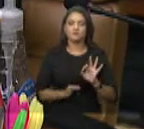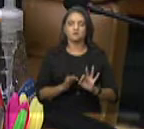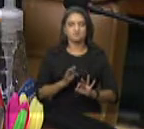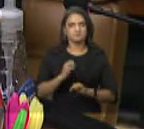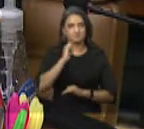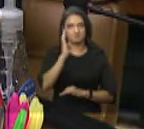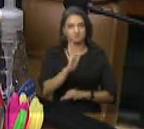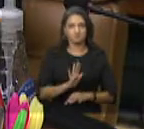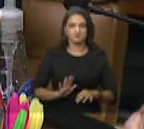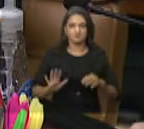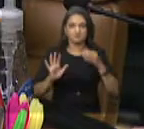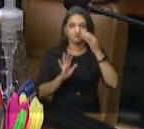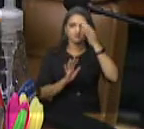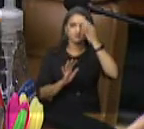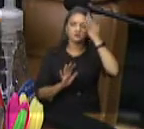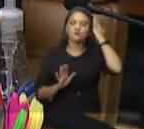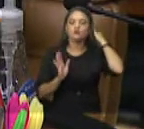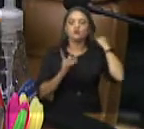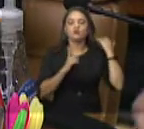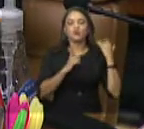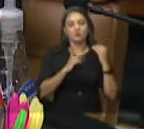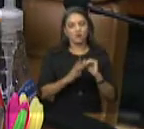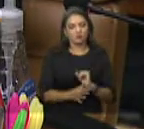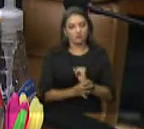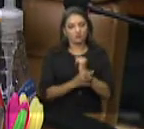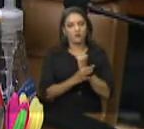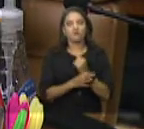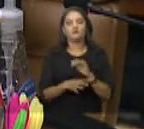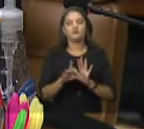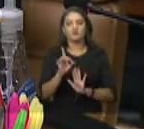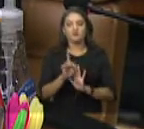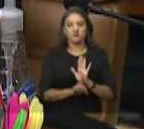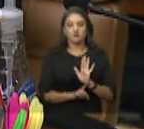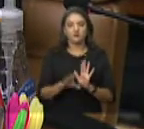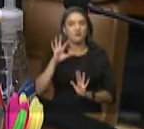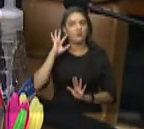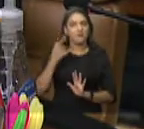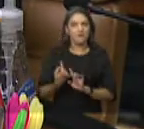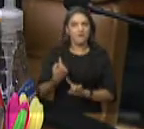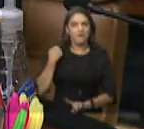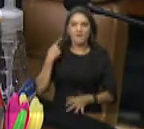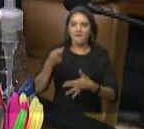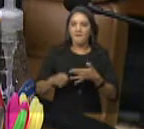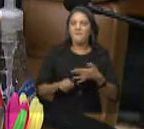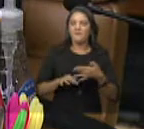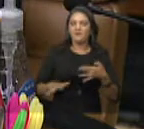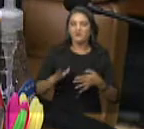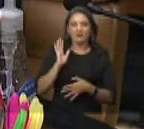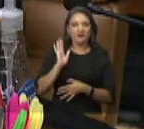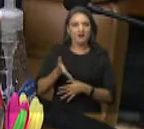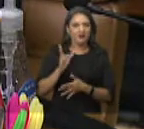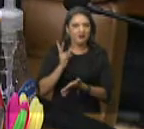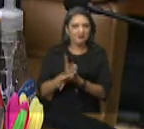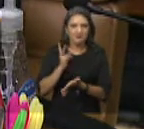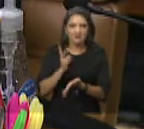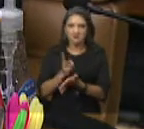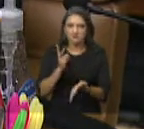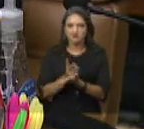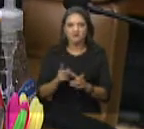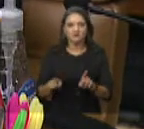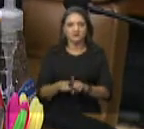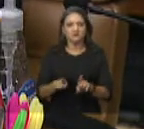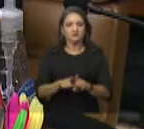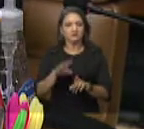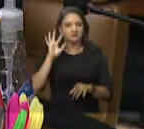país já segura este direito ajuda a excrudência do supremo de muitas décadas já vem neste mesmo sentido